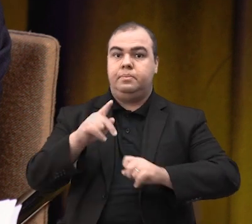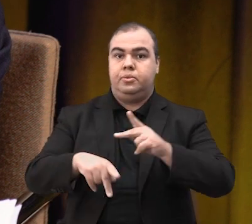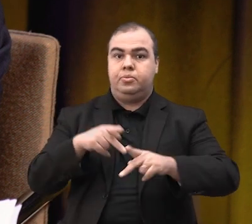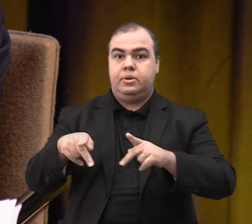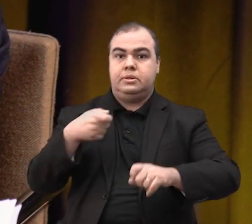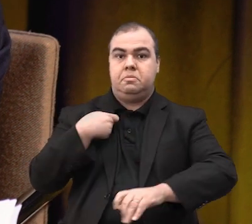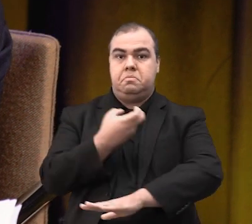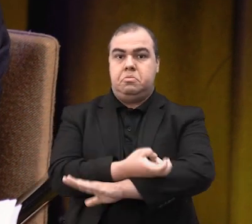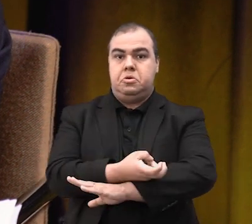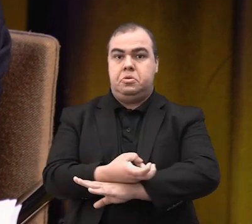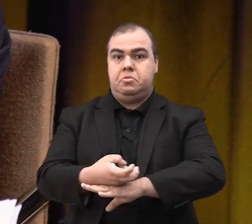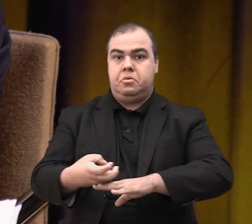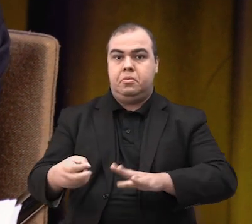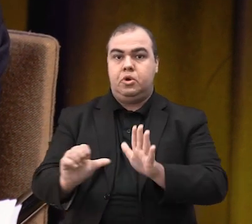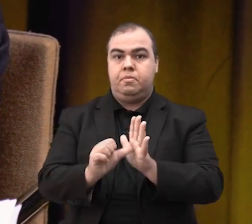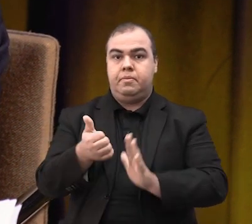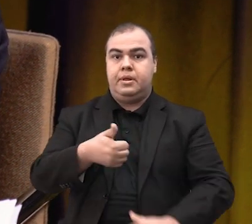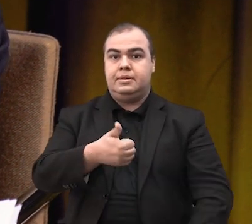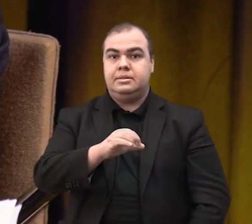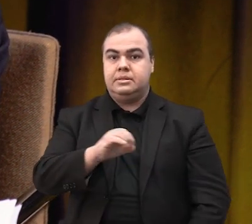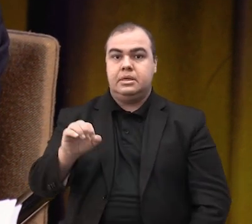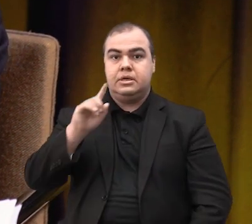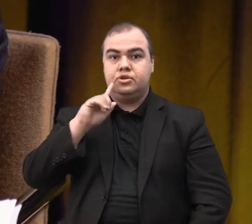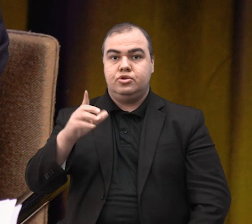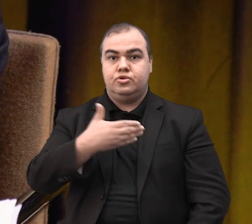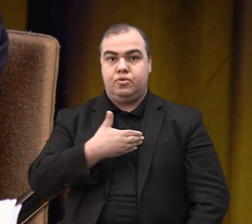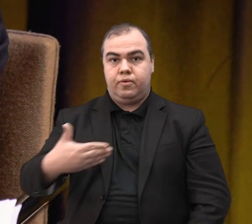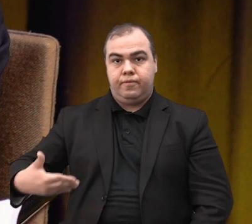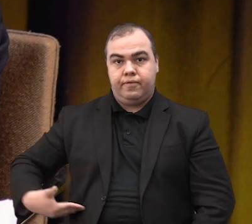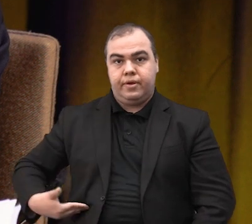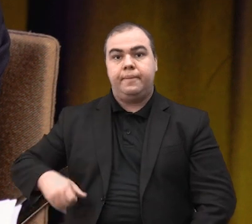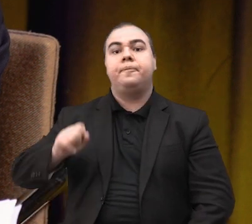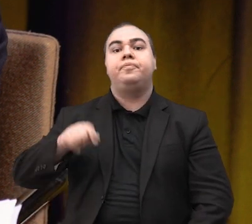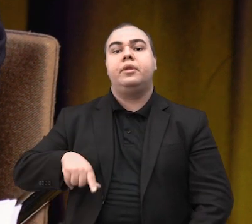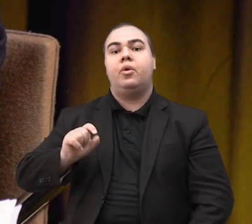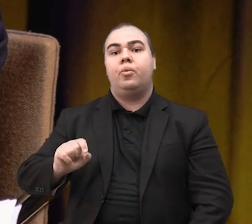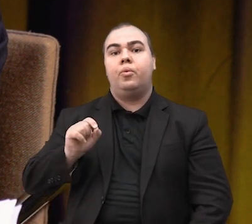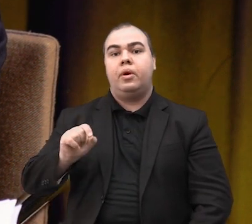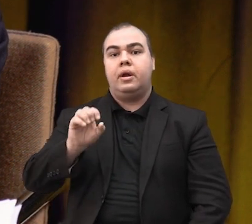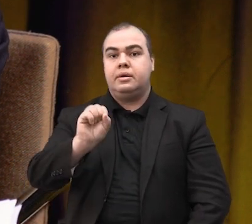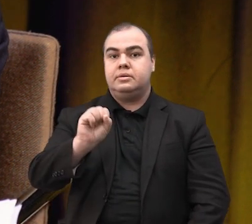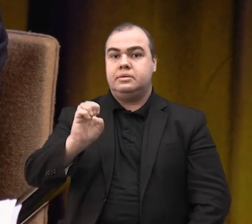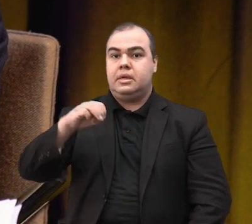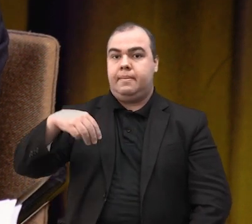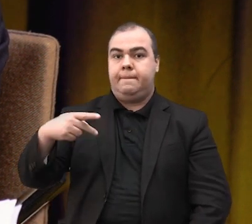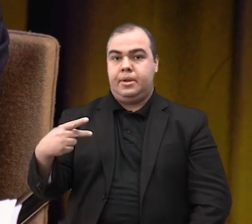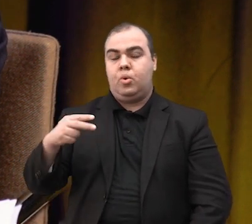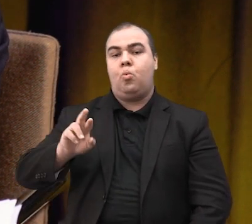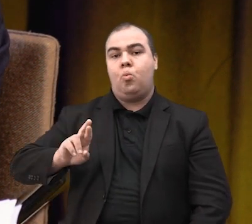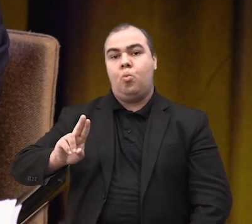de rua já nos primeiros de governo foi justamente a reativação do sample rua né Sempre Rua é o comitê